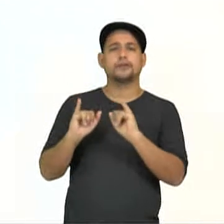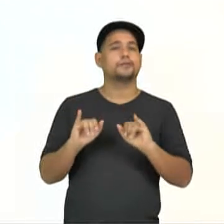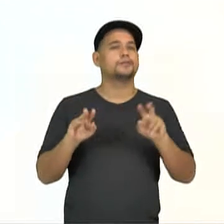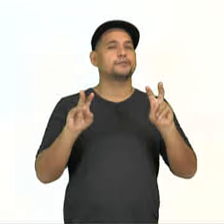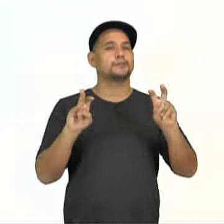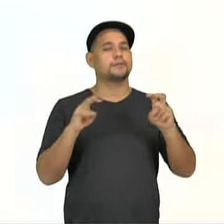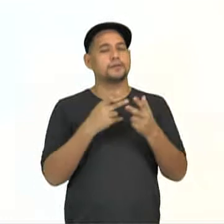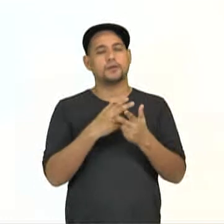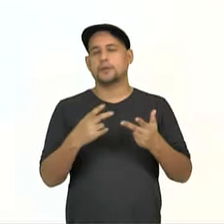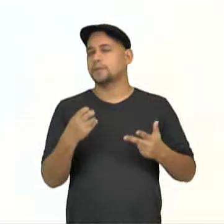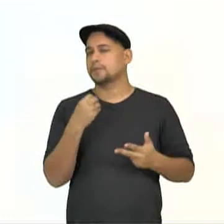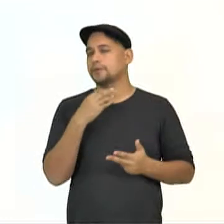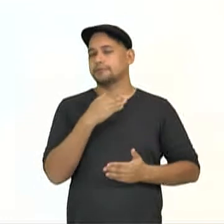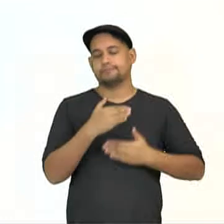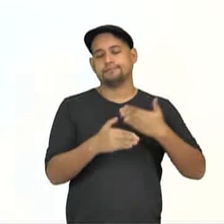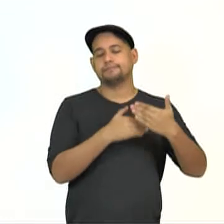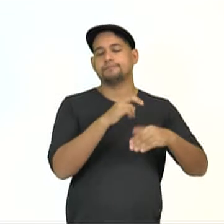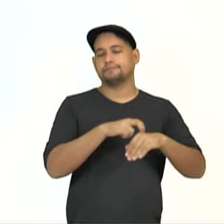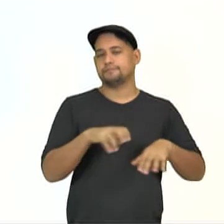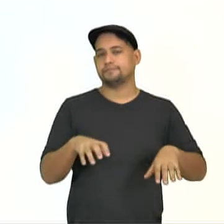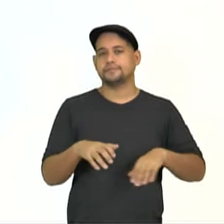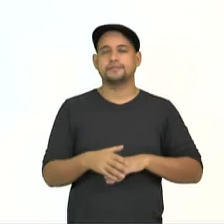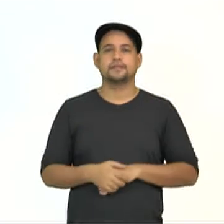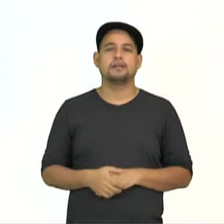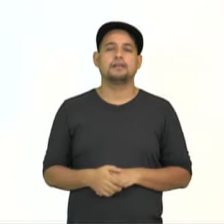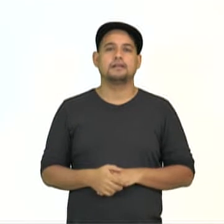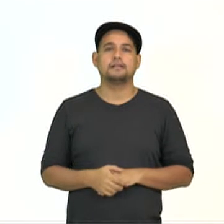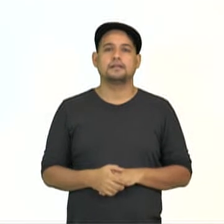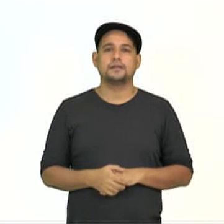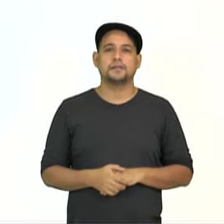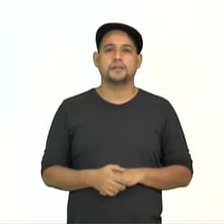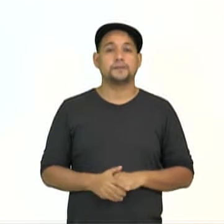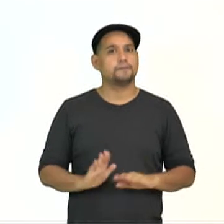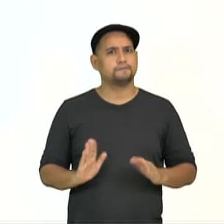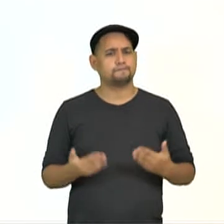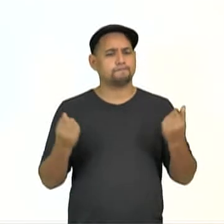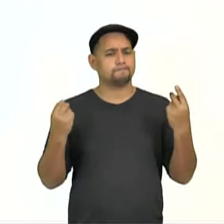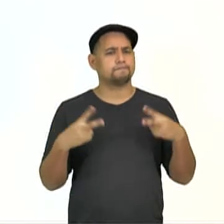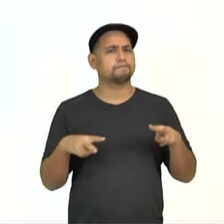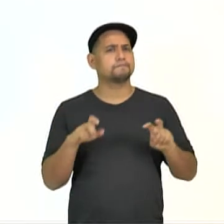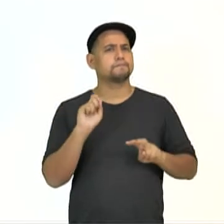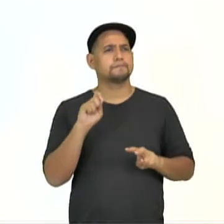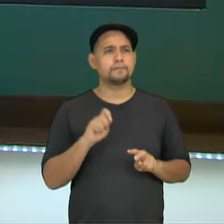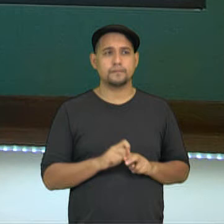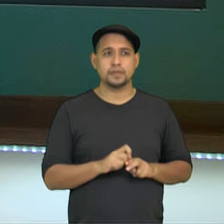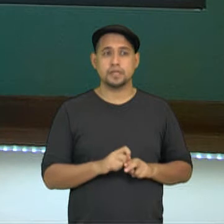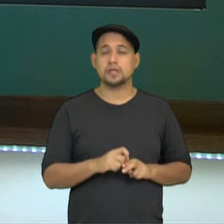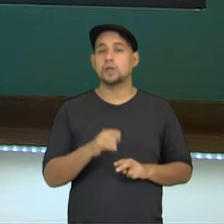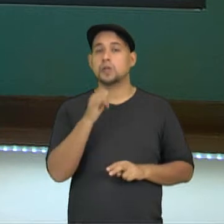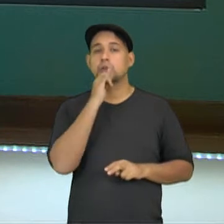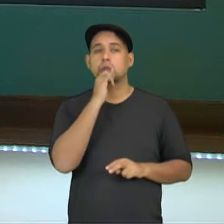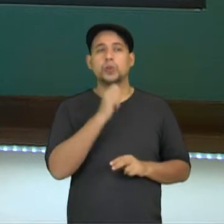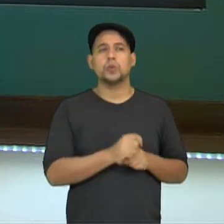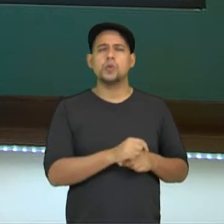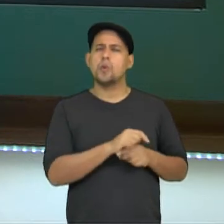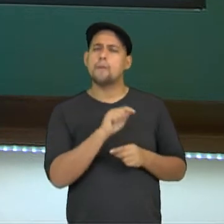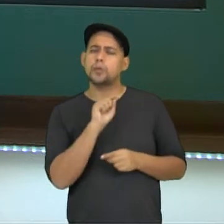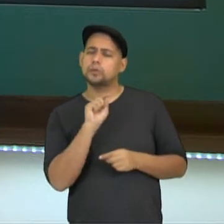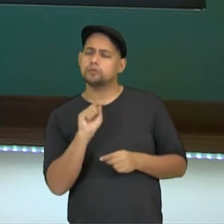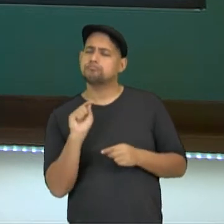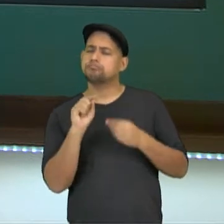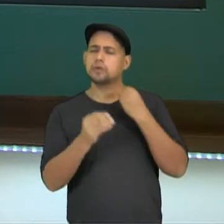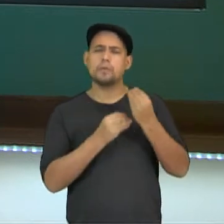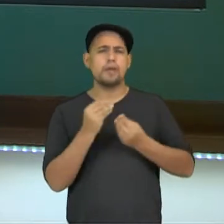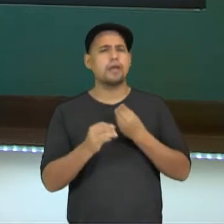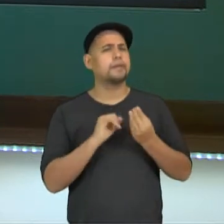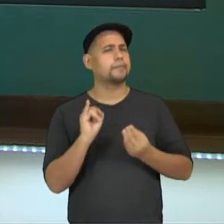boas ações durante a pandemia. Vamos falar um pouquinho agora sobre os sinais de pontuação, que são tão